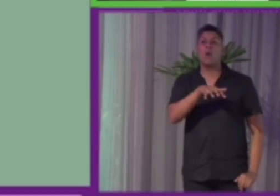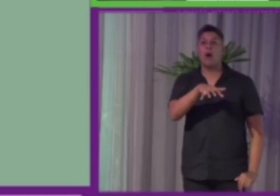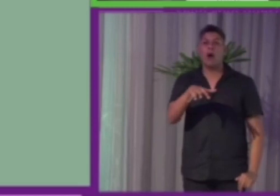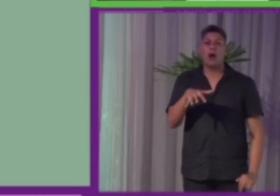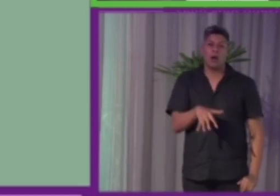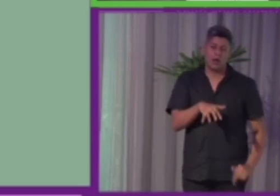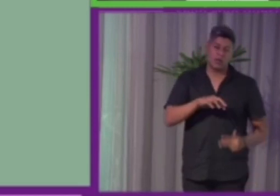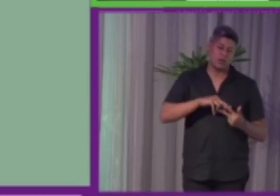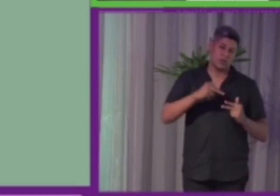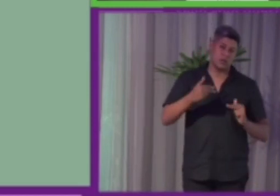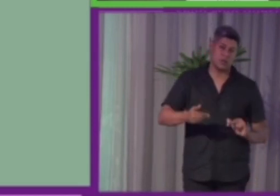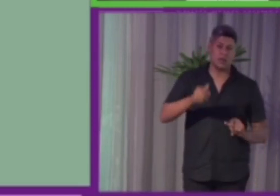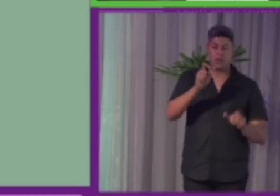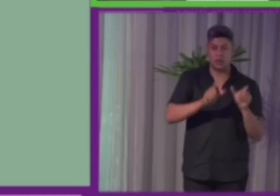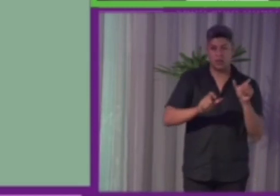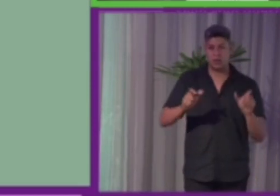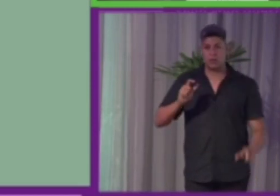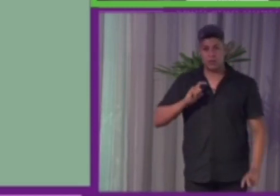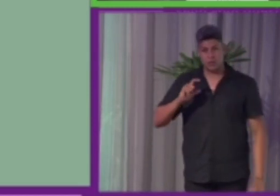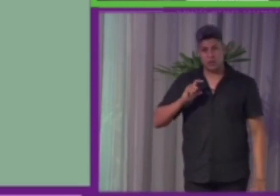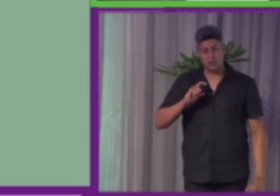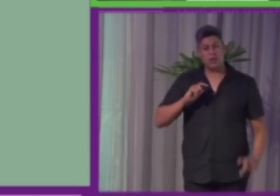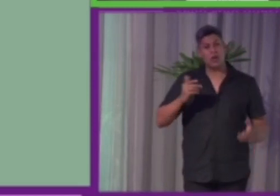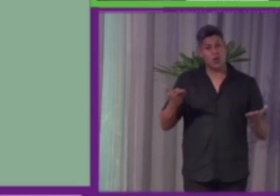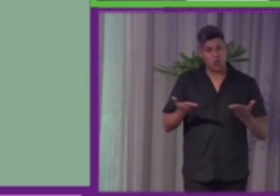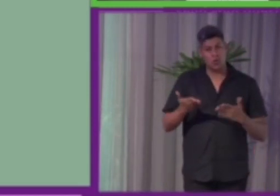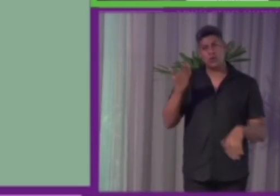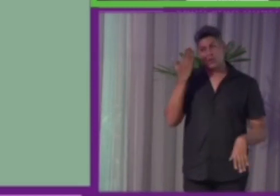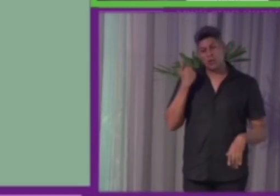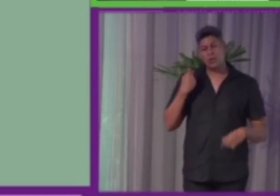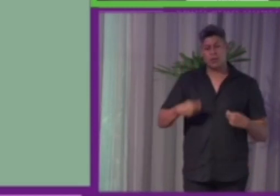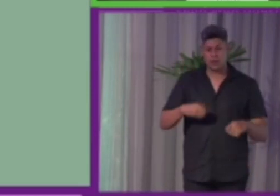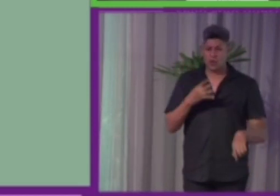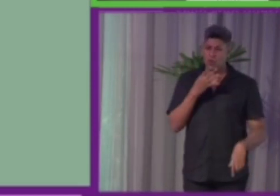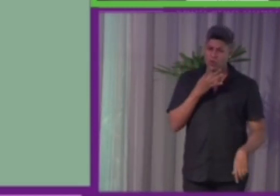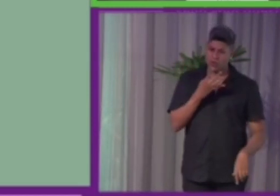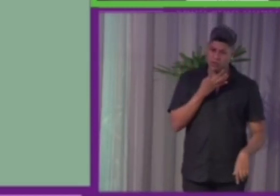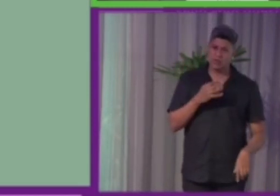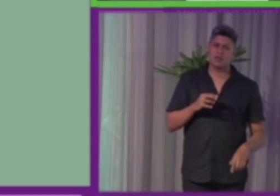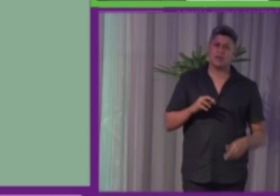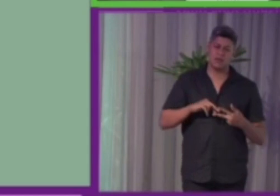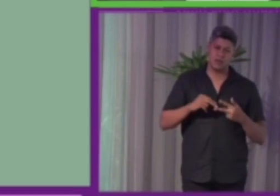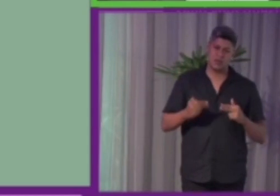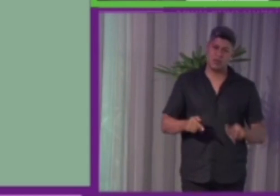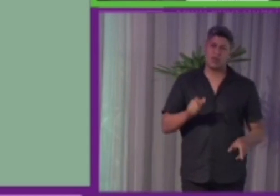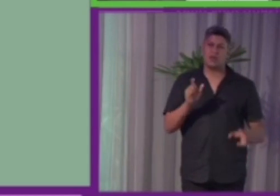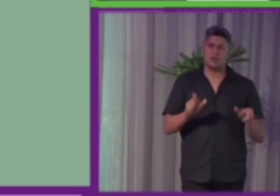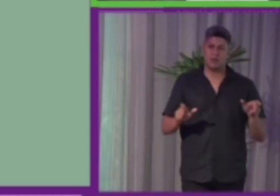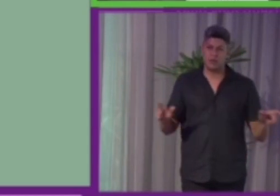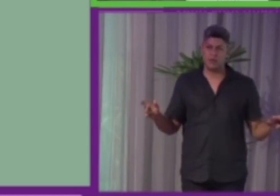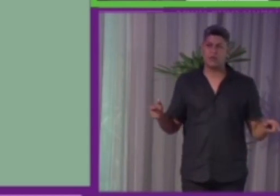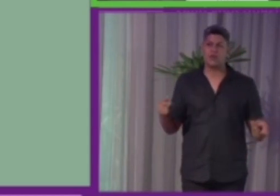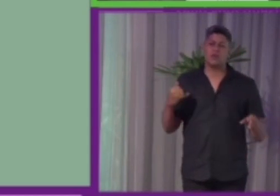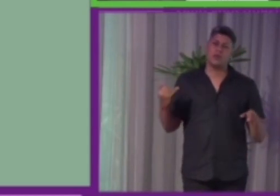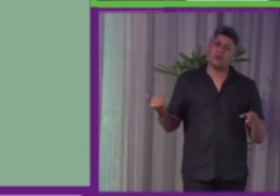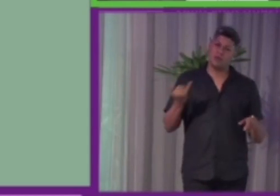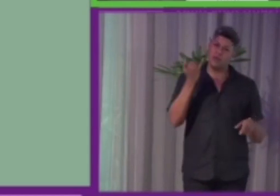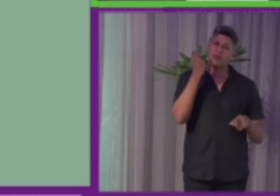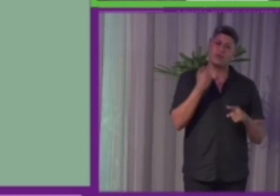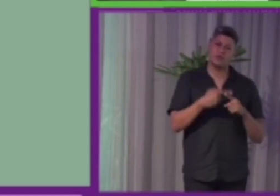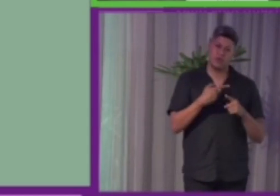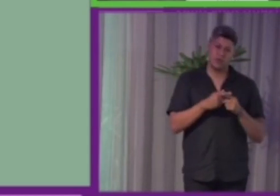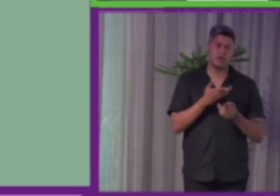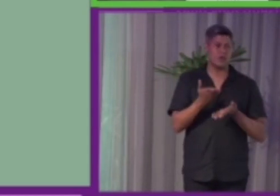tinha. E hoje sabe-se que conhecer a genética das pessoas é absolutamente imprescindível, porque os tratamentos, como